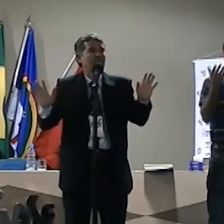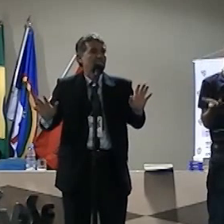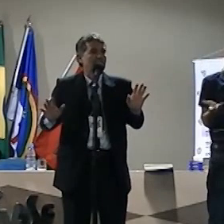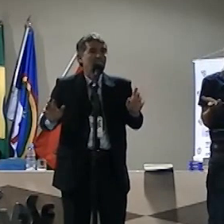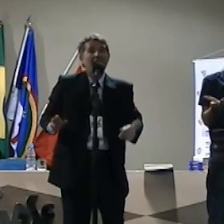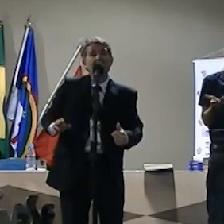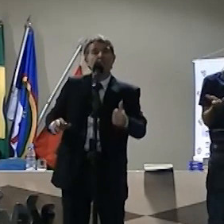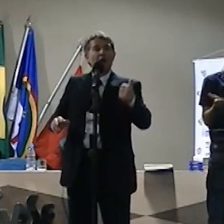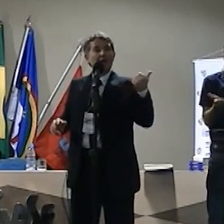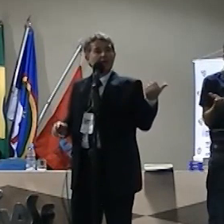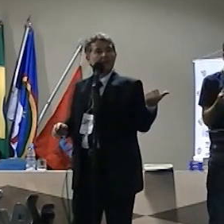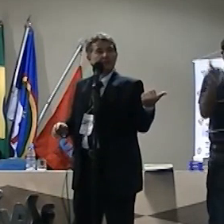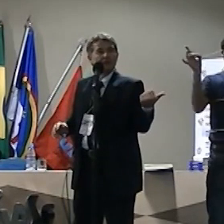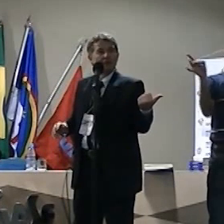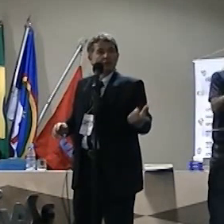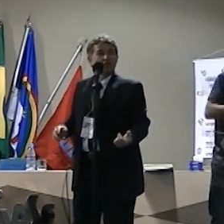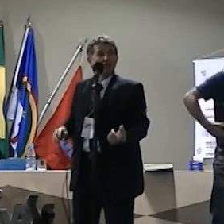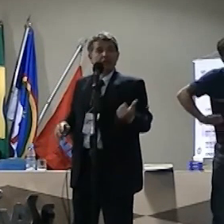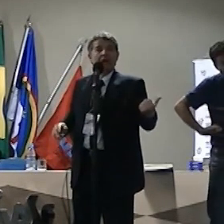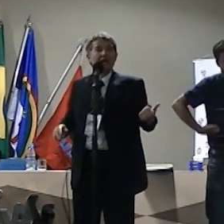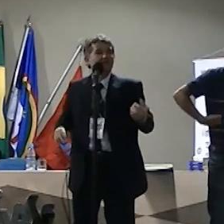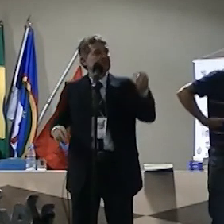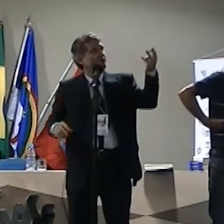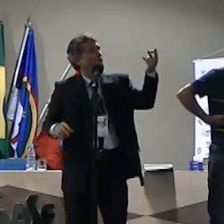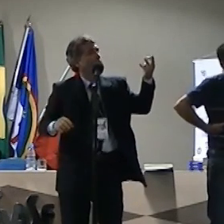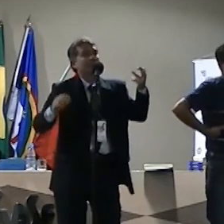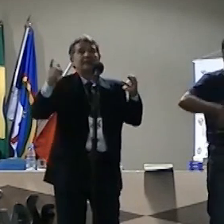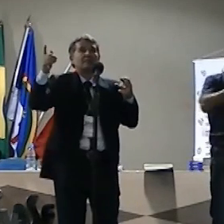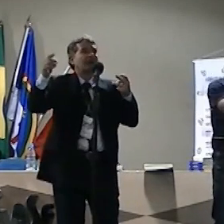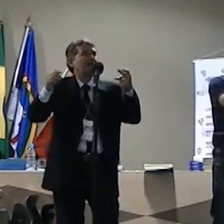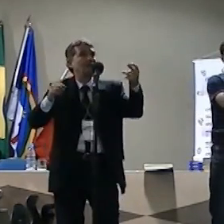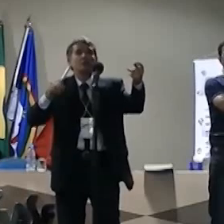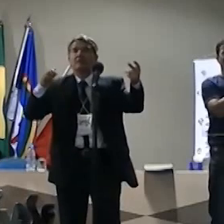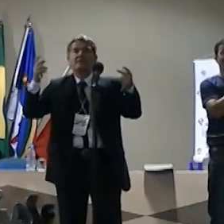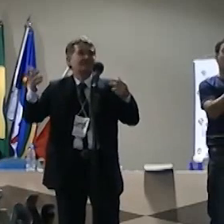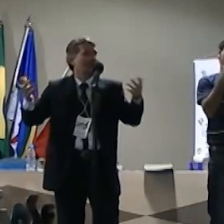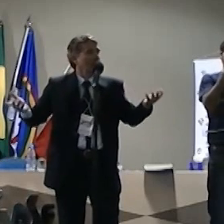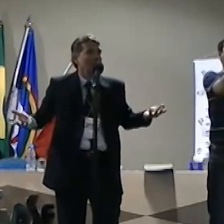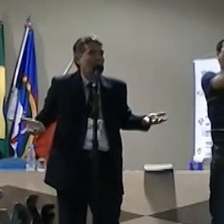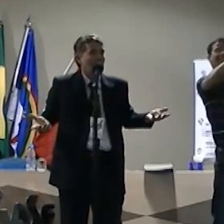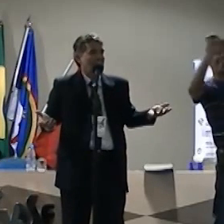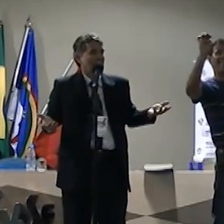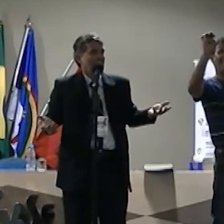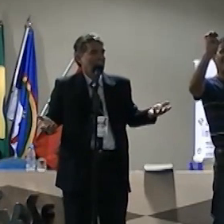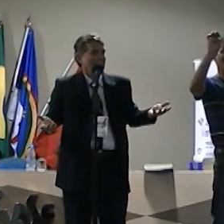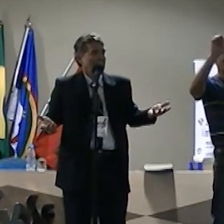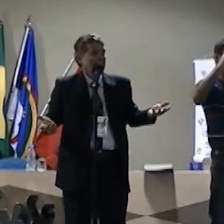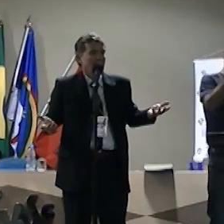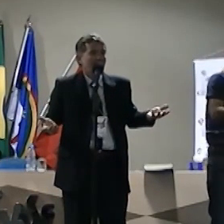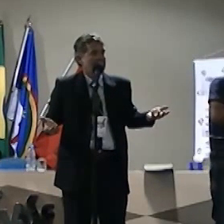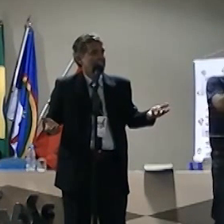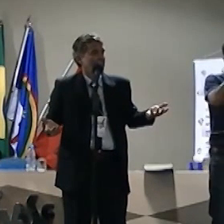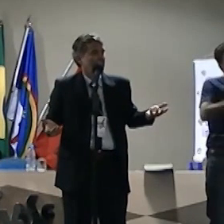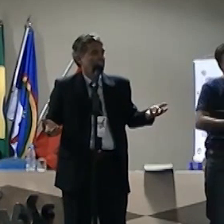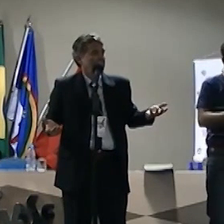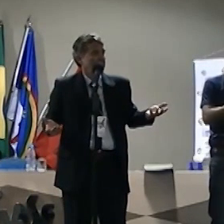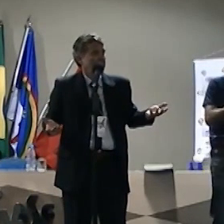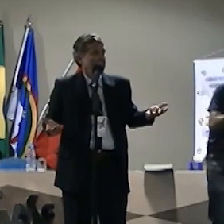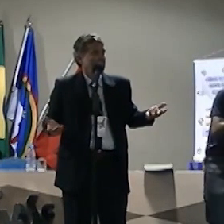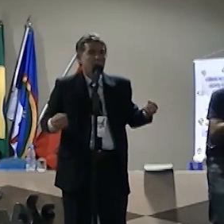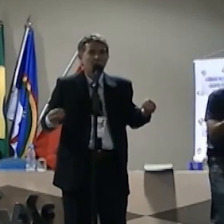acabou, ficou por isso mesmo. Aí vai para o AE. Quando chega no AE, vai assistir filme, bater papo, encontrar, fazer. Não pode. Não é